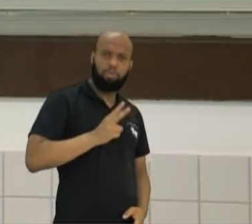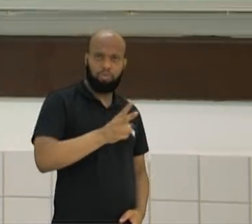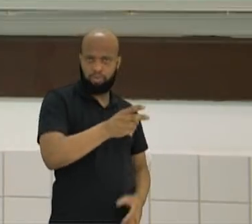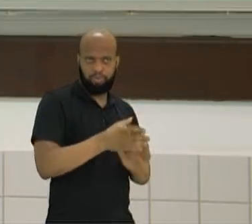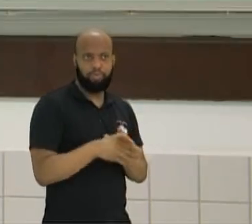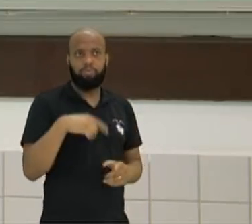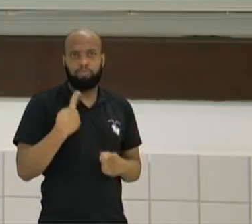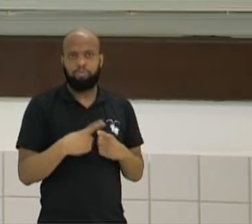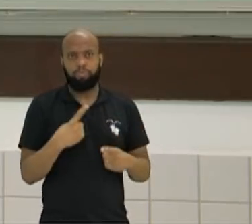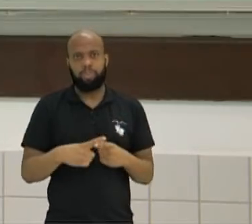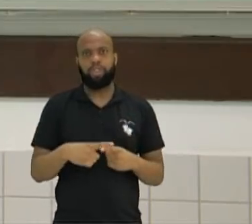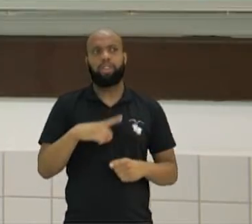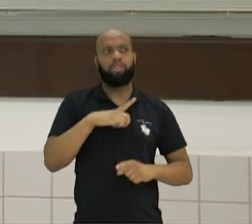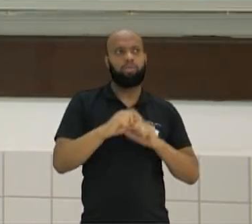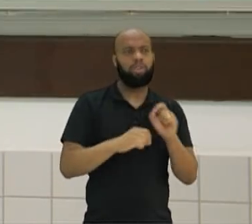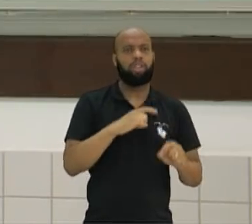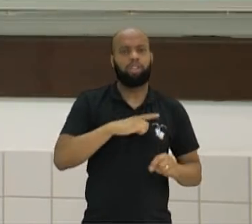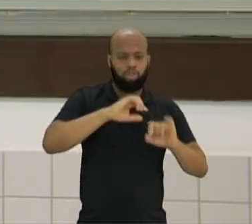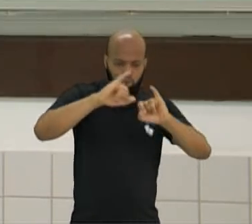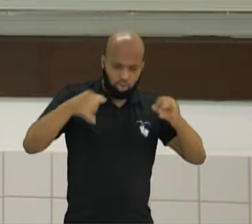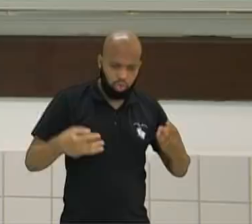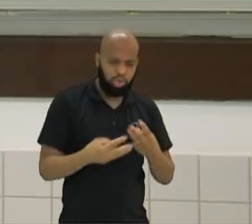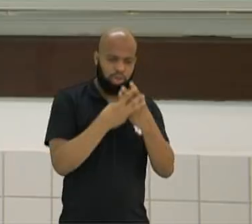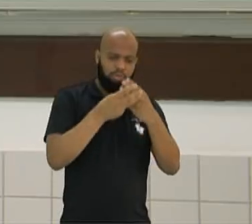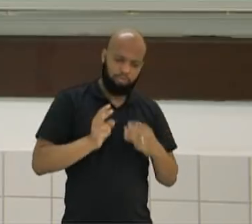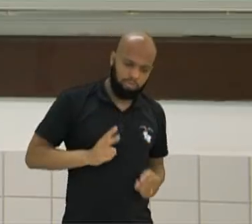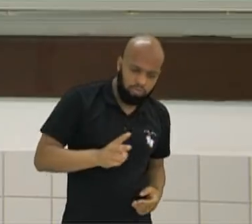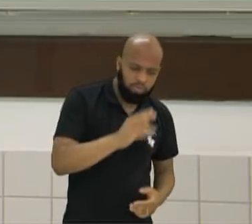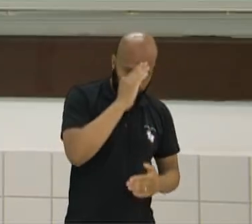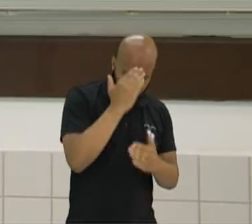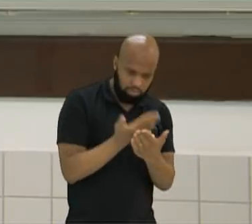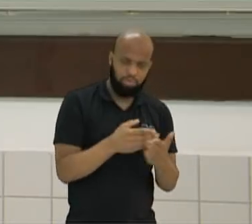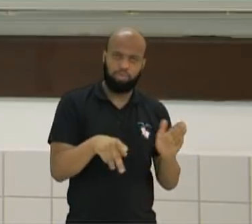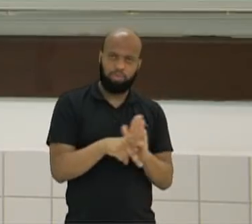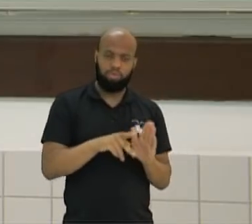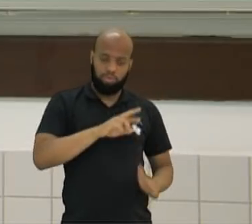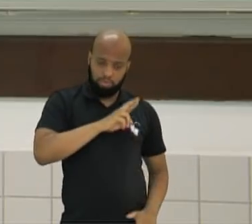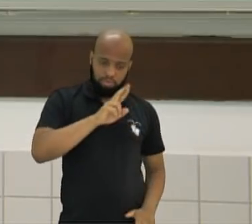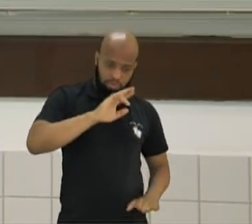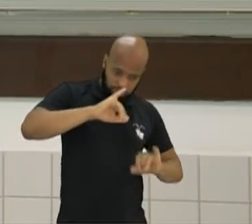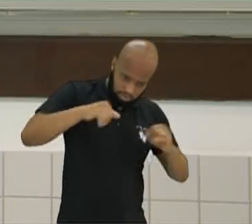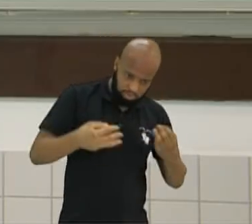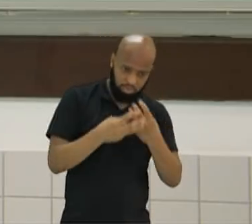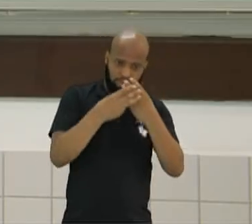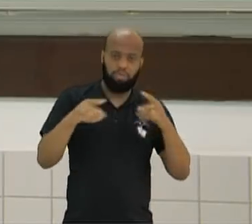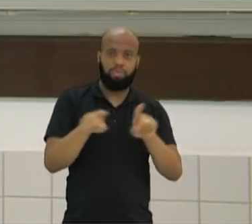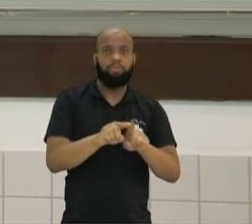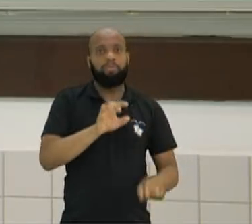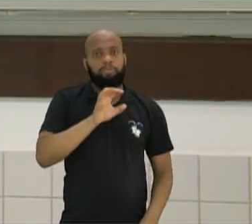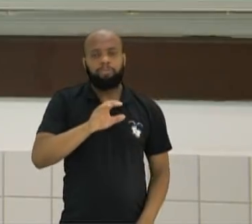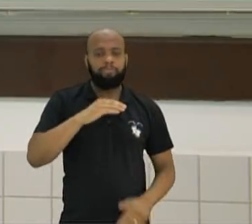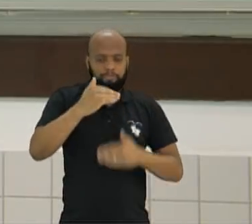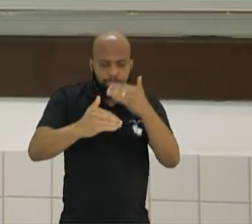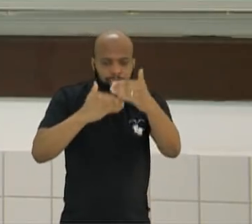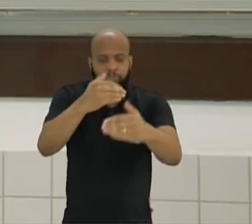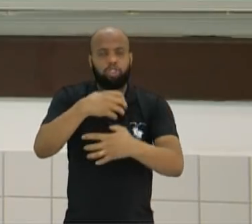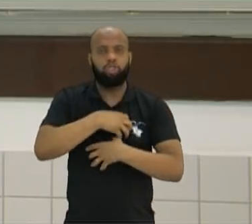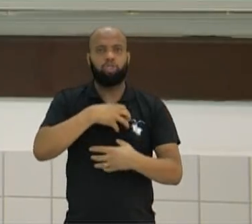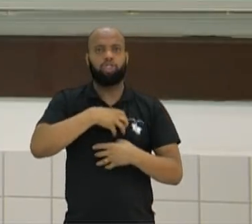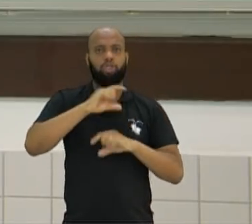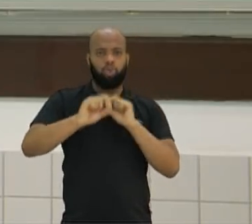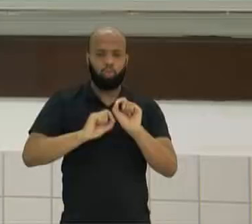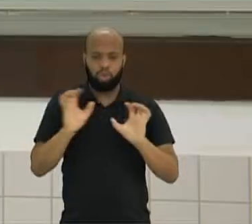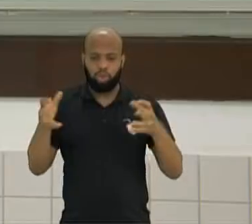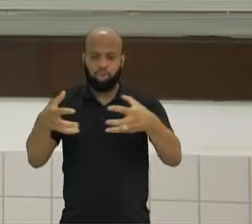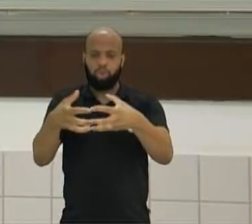bruxa ali da Bahia, os judeus que vinham para cá continuavam sendo judeus, e assim nós fomos construindo uma colônia